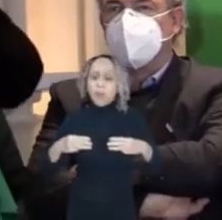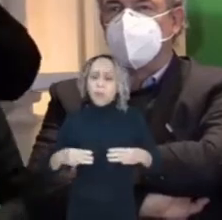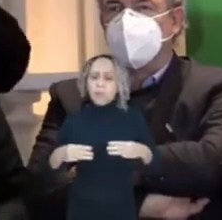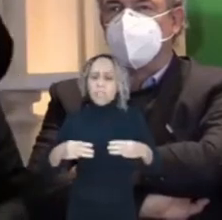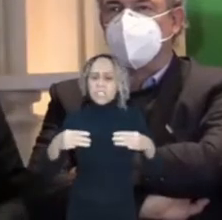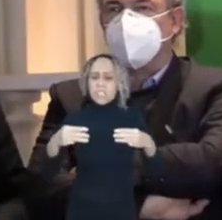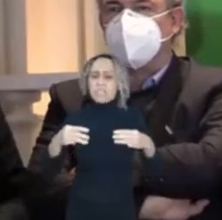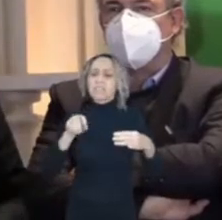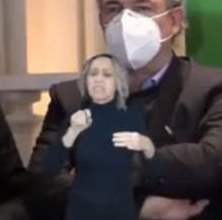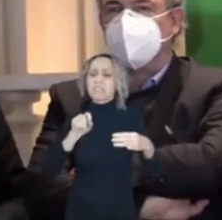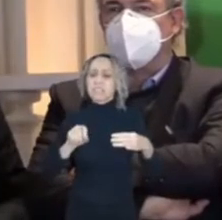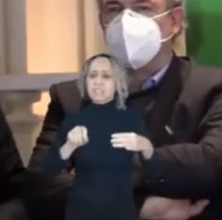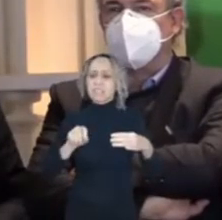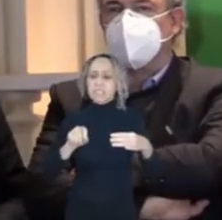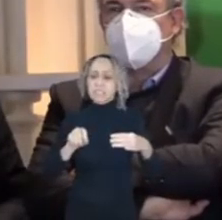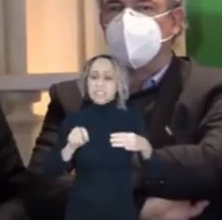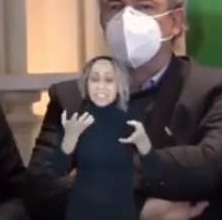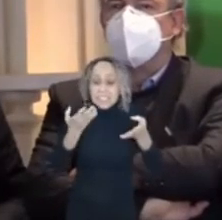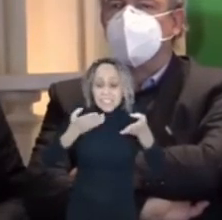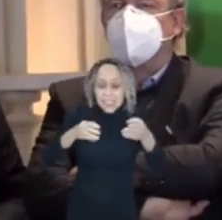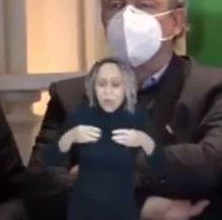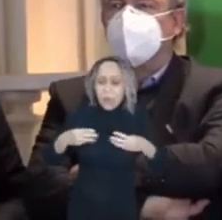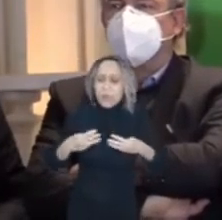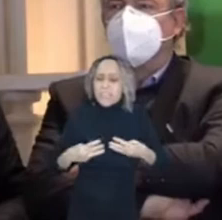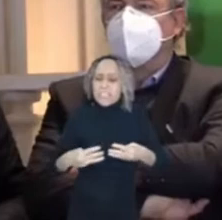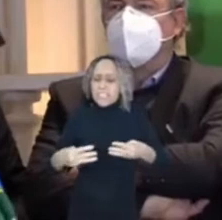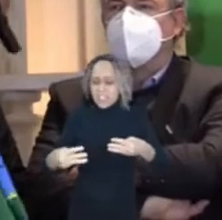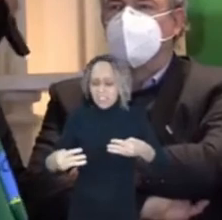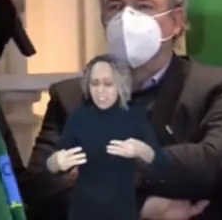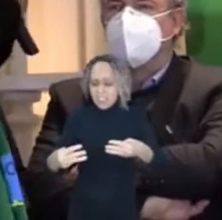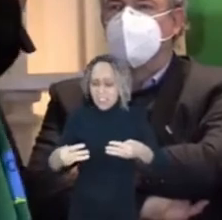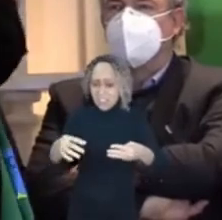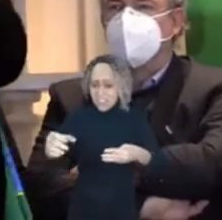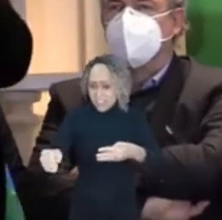era o Ministério de Inclusão Social das Catadoras e dos Catadores.